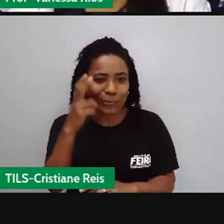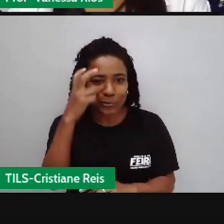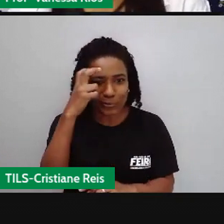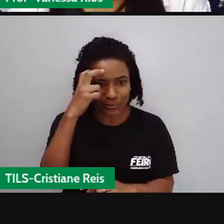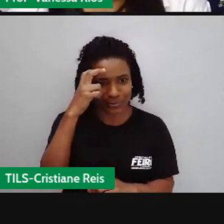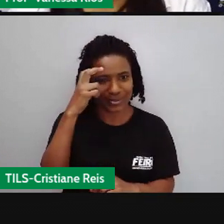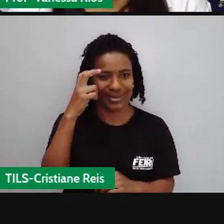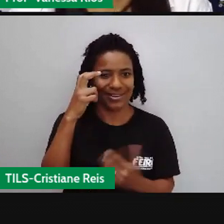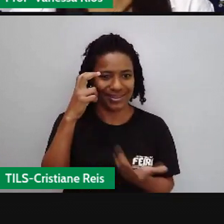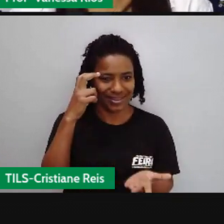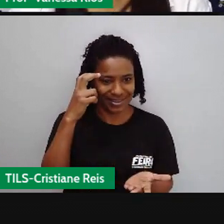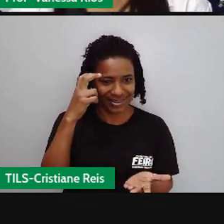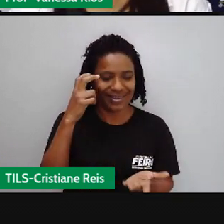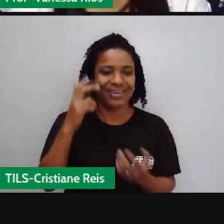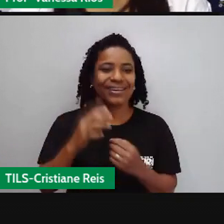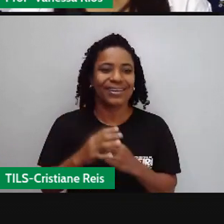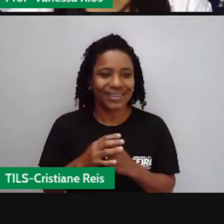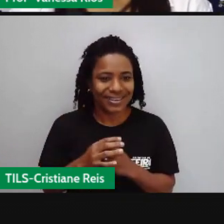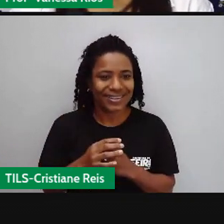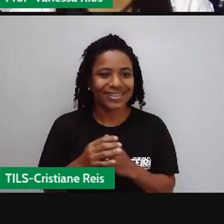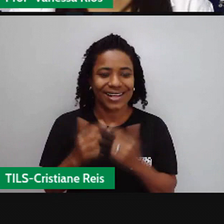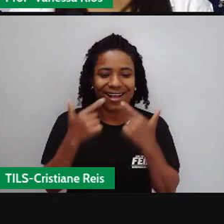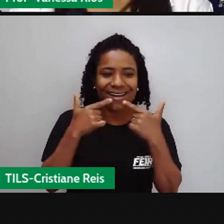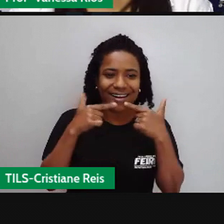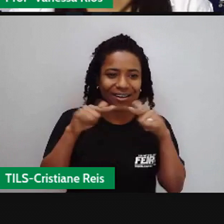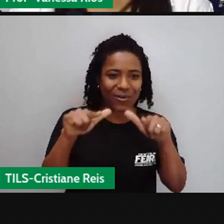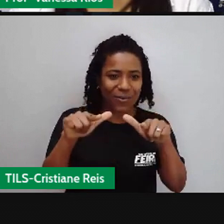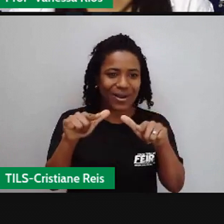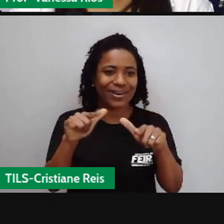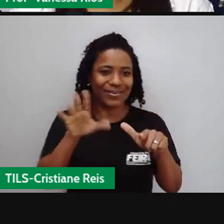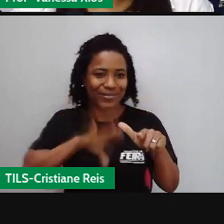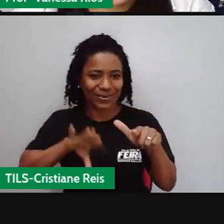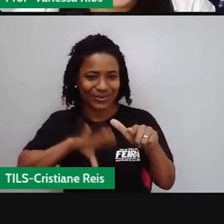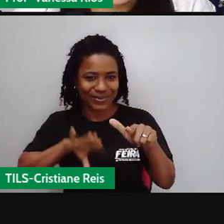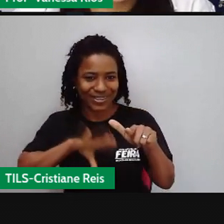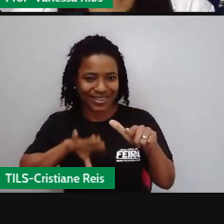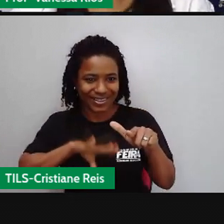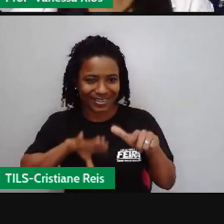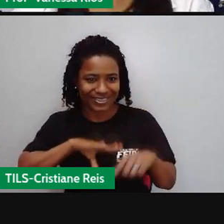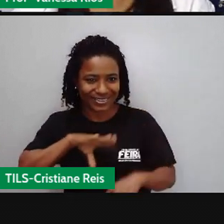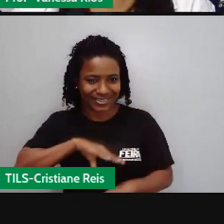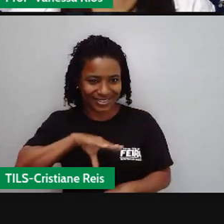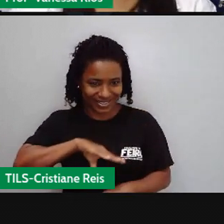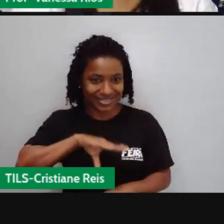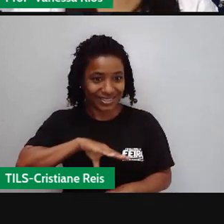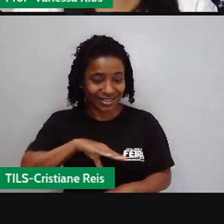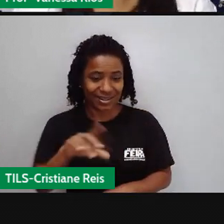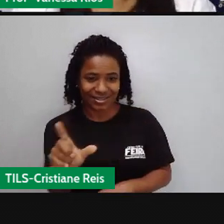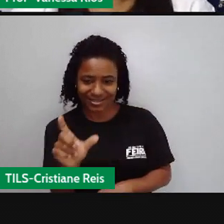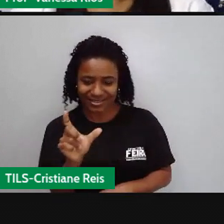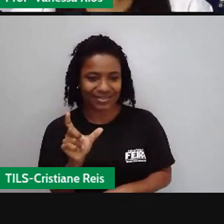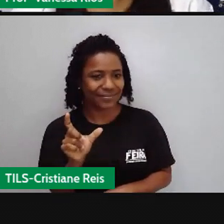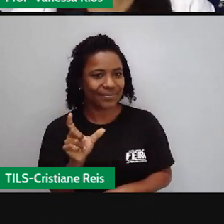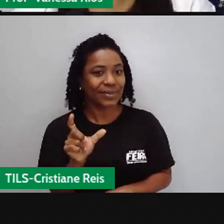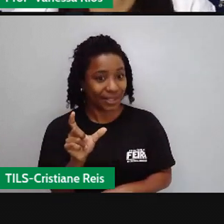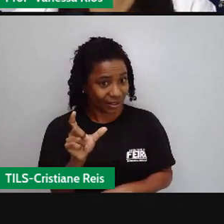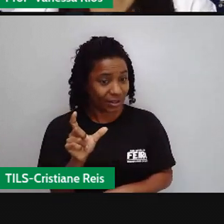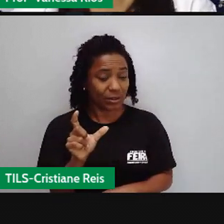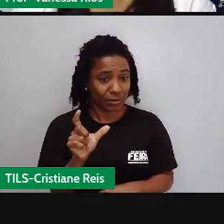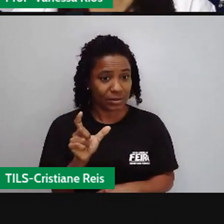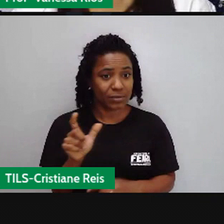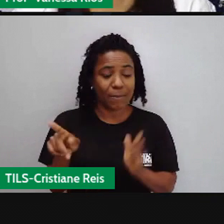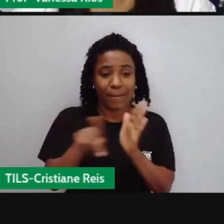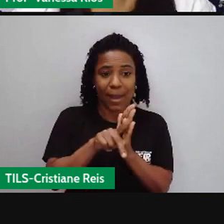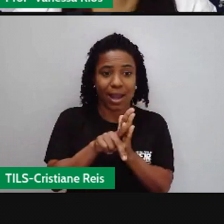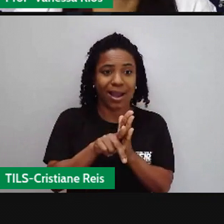parte também da nossa língua. Nós falamos aí a língua portuguesa, mas a nossa língua portuguesa, ela não é